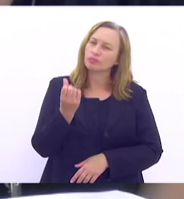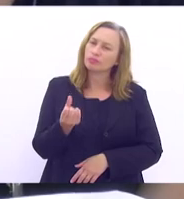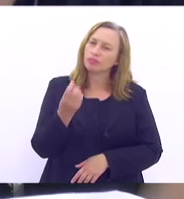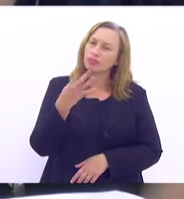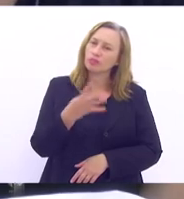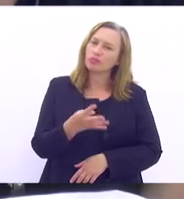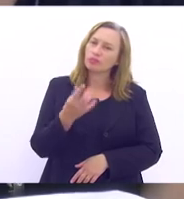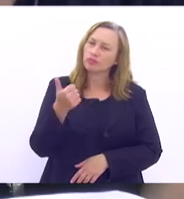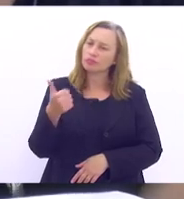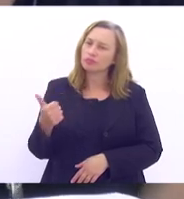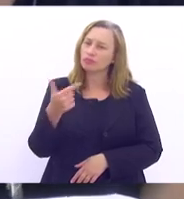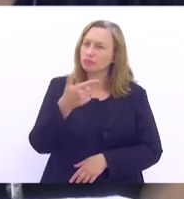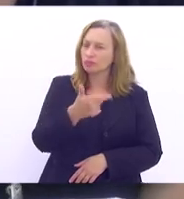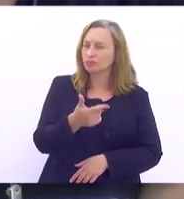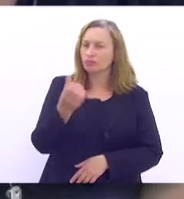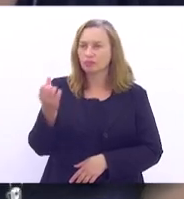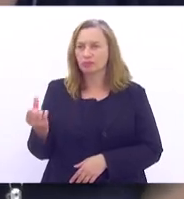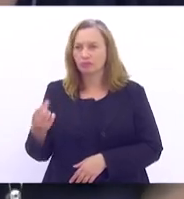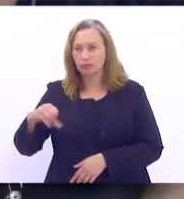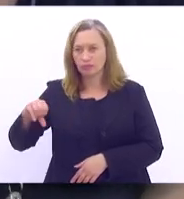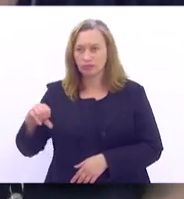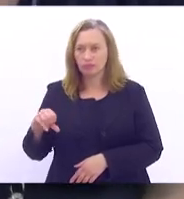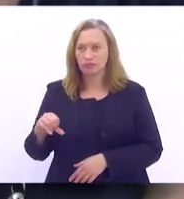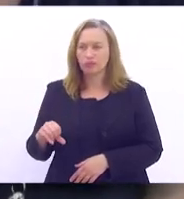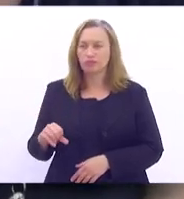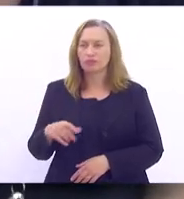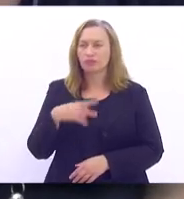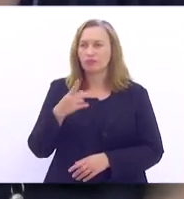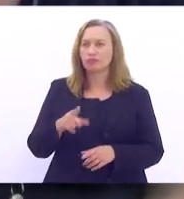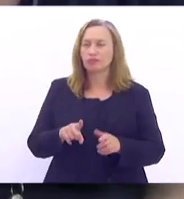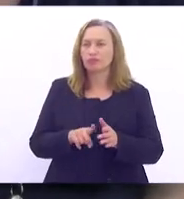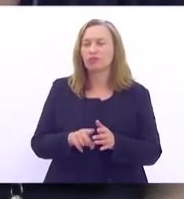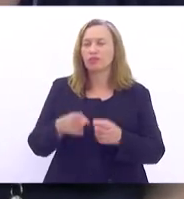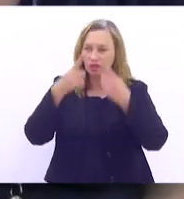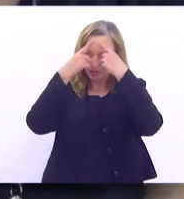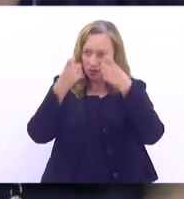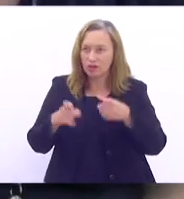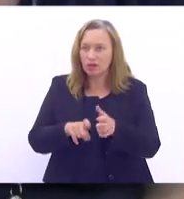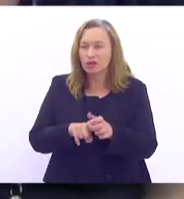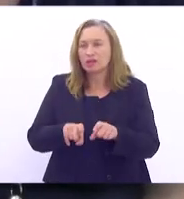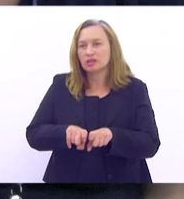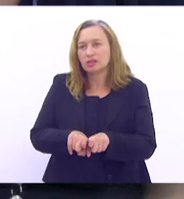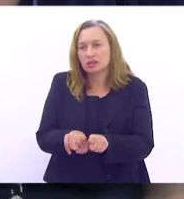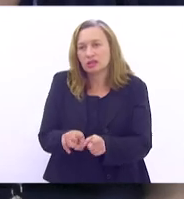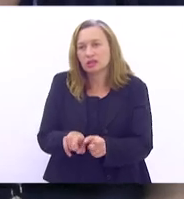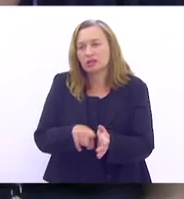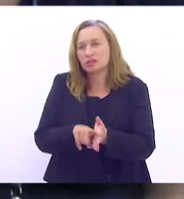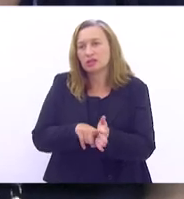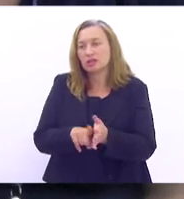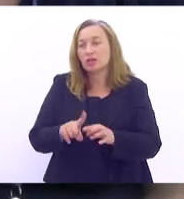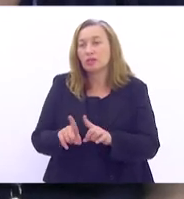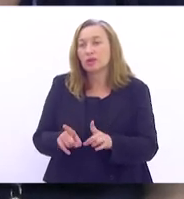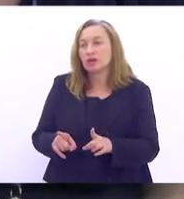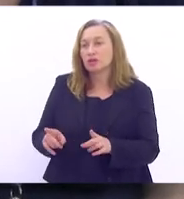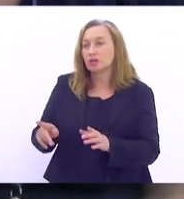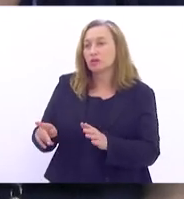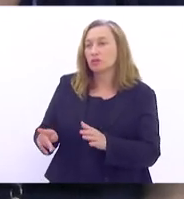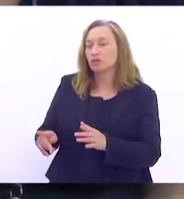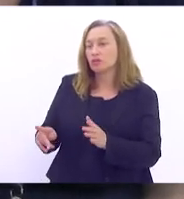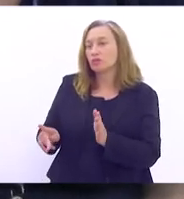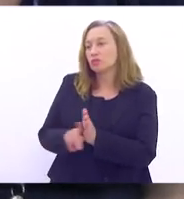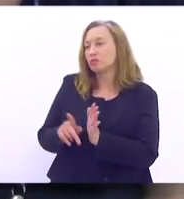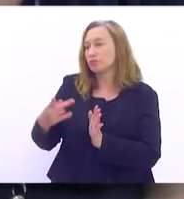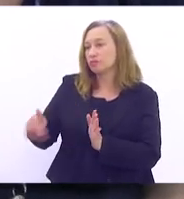1641/2019, que trata de violência obstétrica, tal qual o projeto. Só que justamente o projeto da deputada Renata, ela trata de um aspecto que não estão previstos na